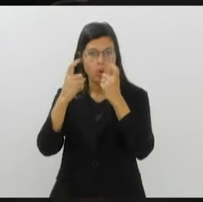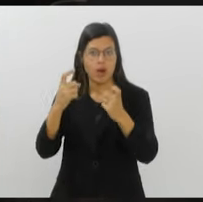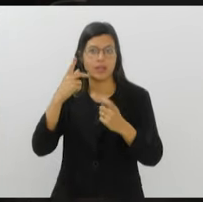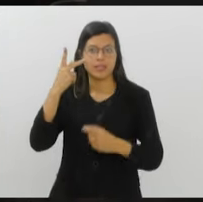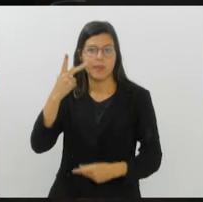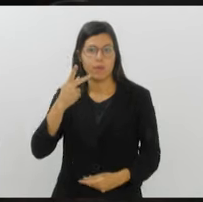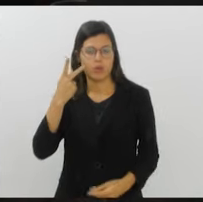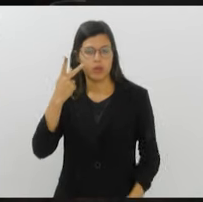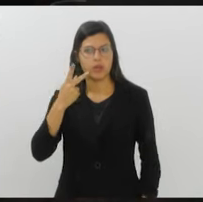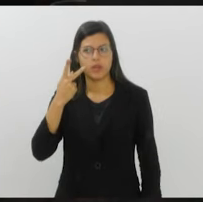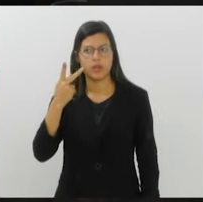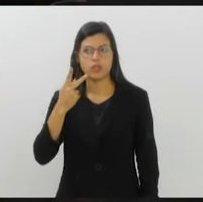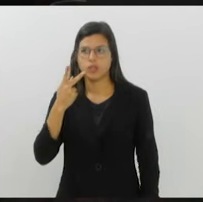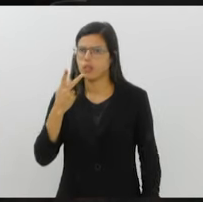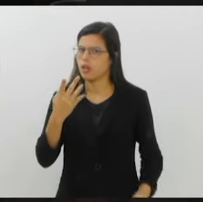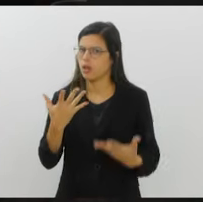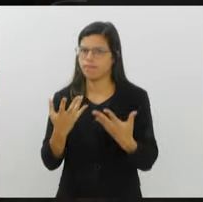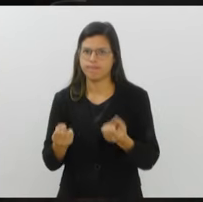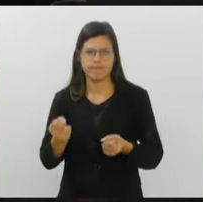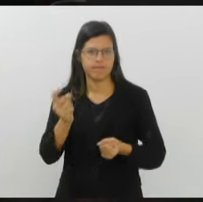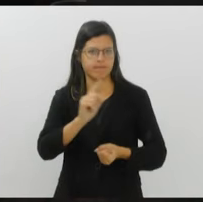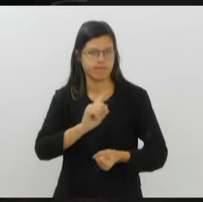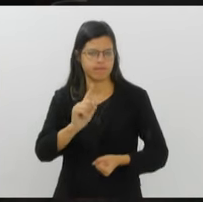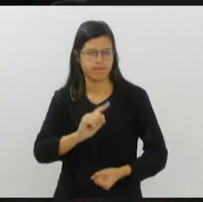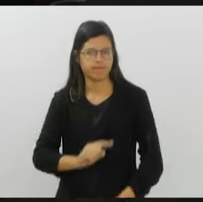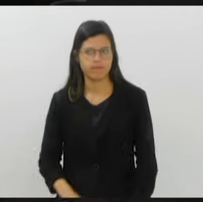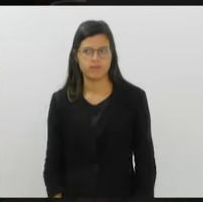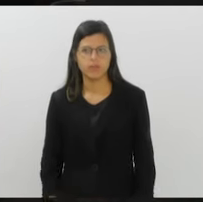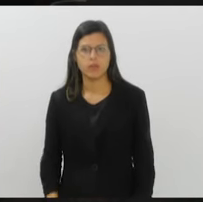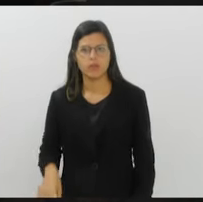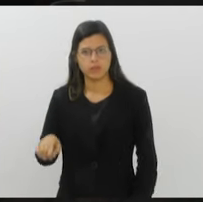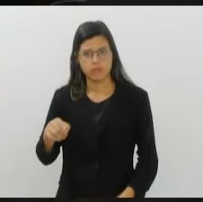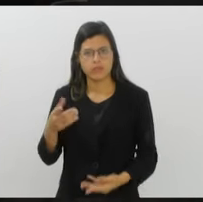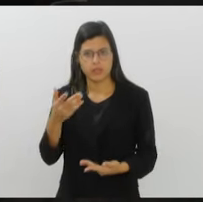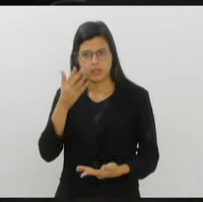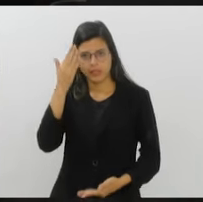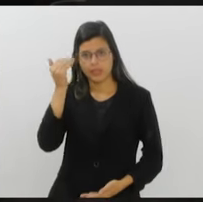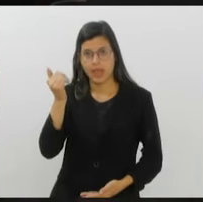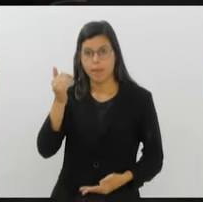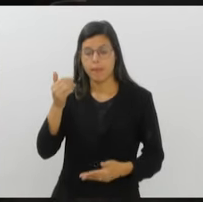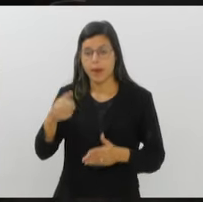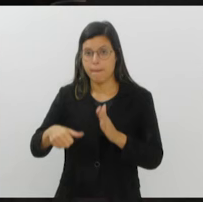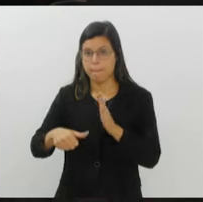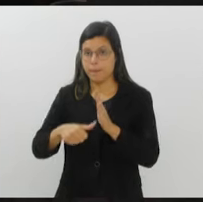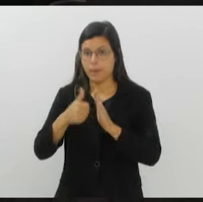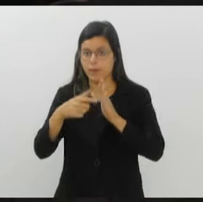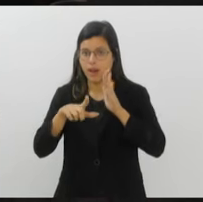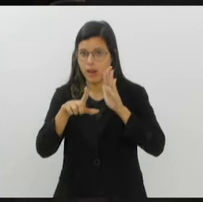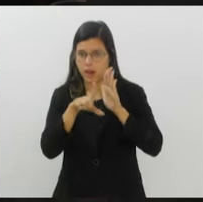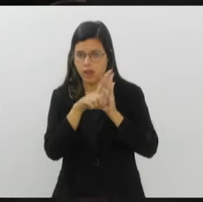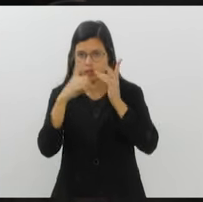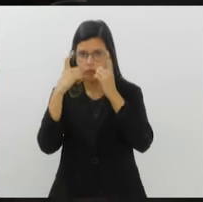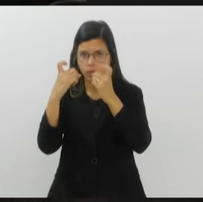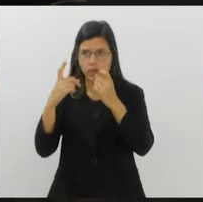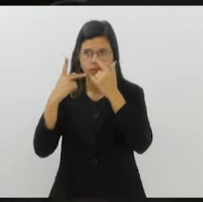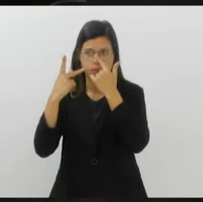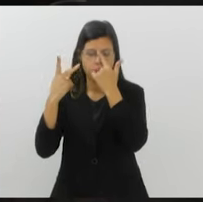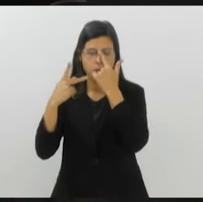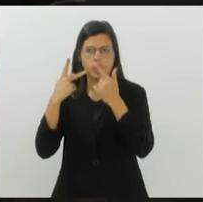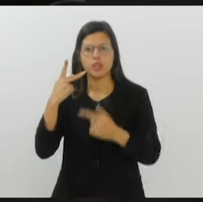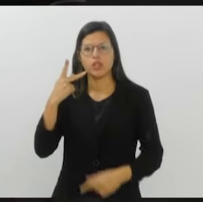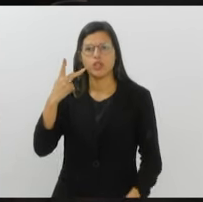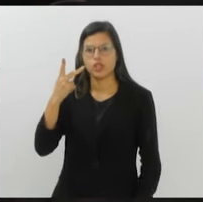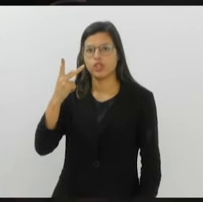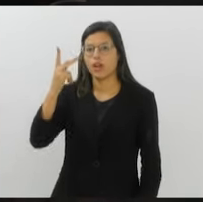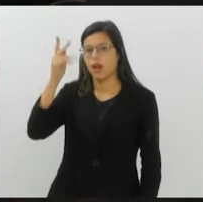política, de forma alguma. Vossa Excelência sabe que a primeira lei nacional de violência política, eu digo nacional porque